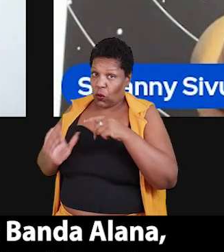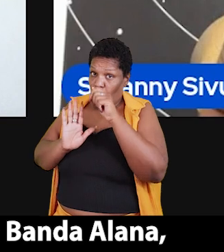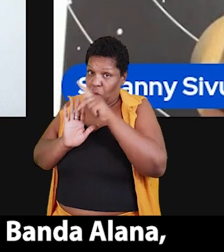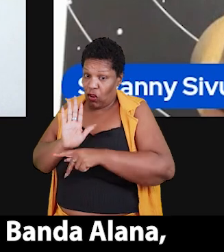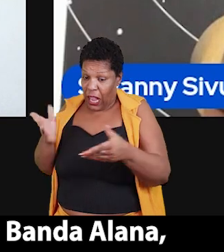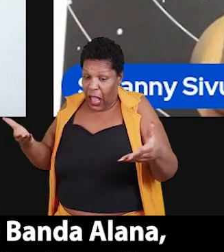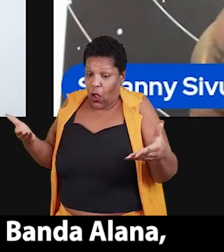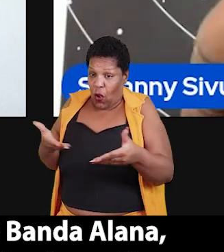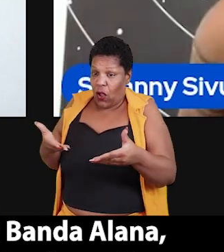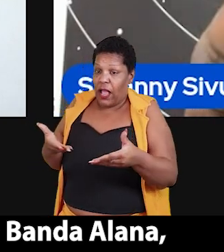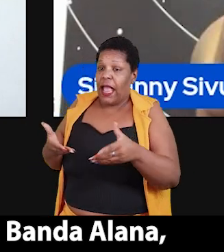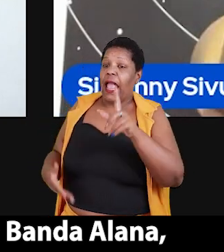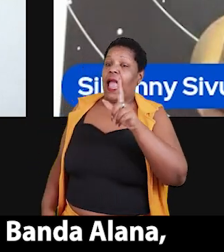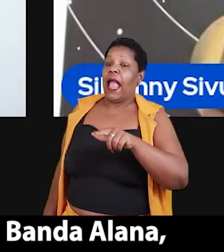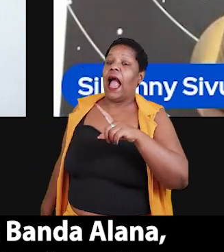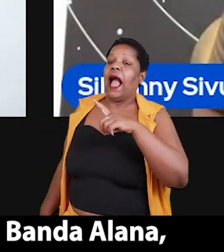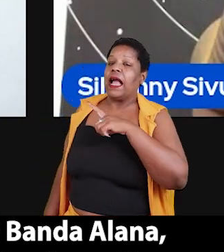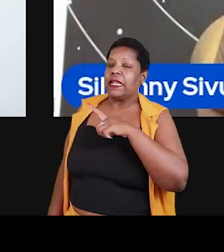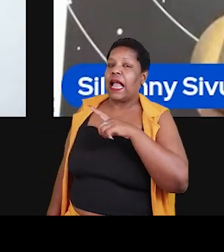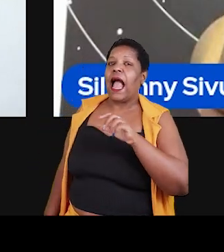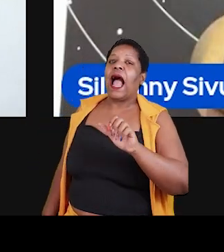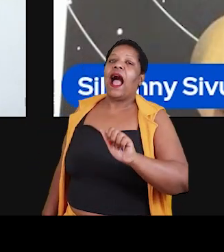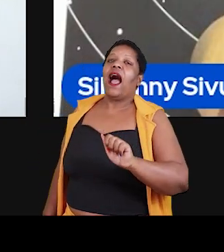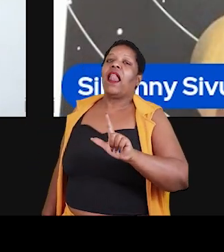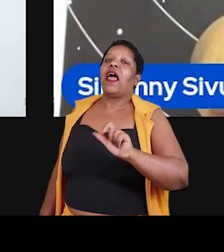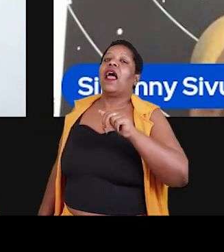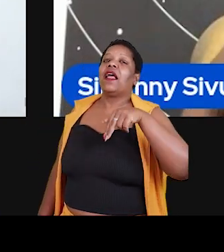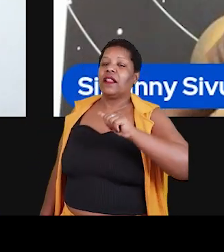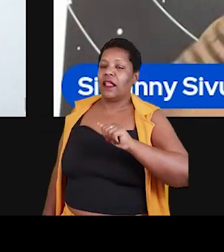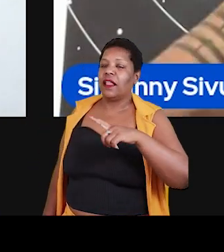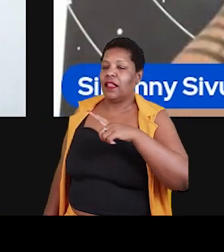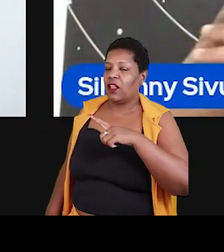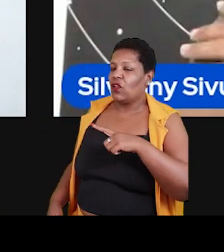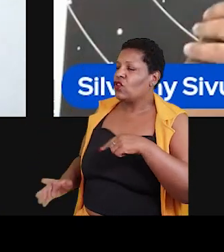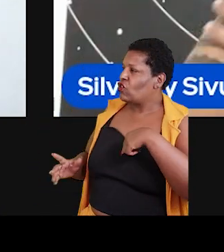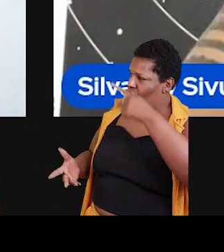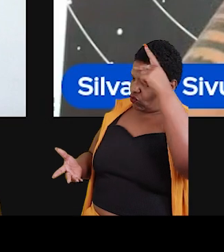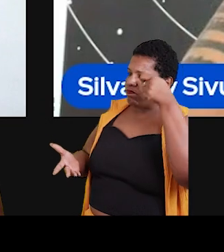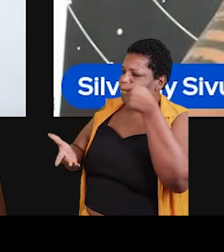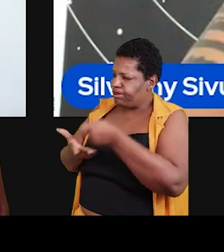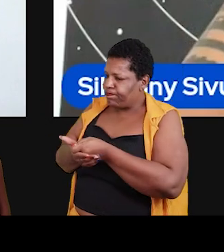né, que é a Banda Lana, que é do Instituto Alana, que a gente prega